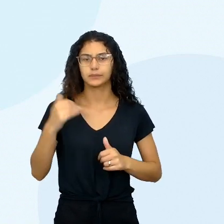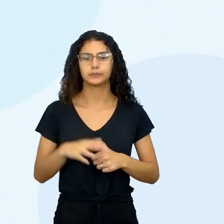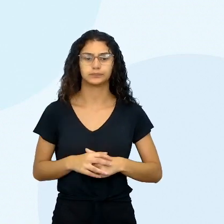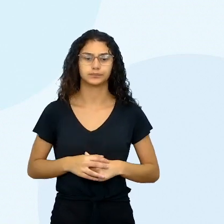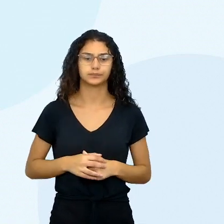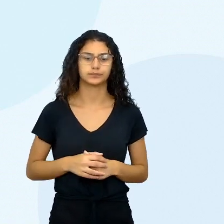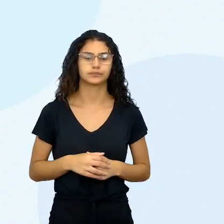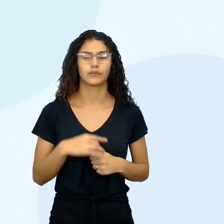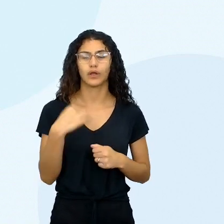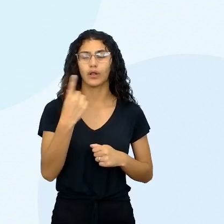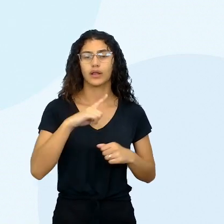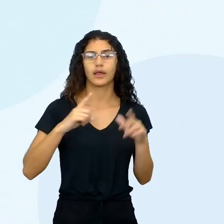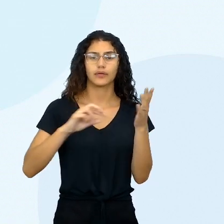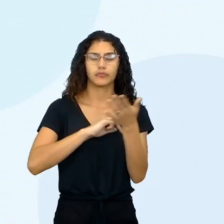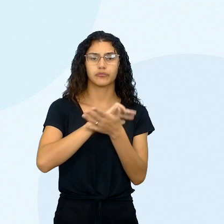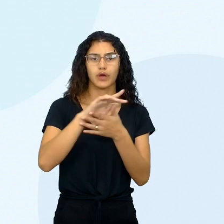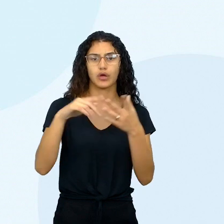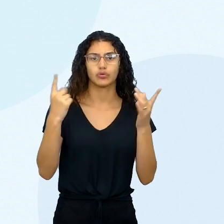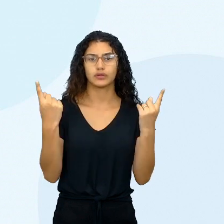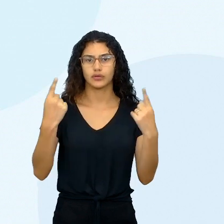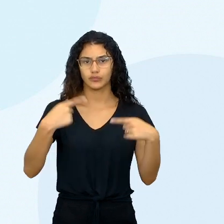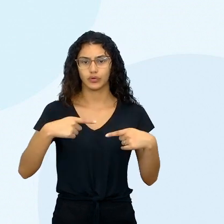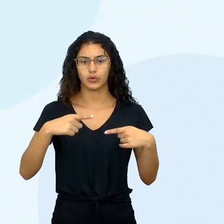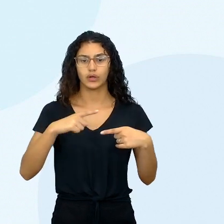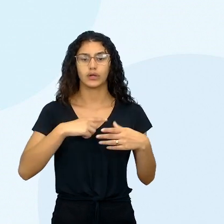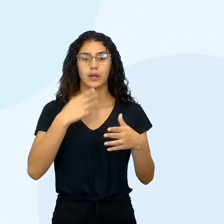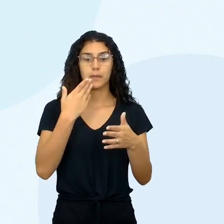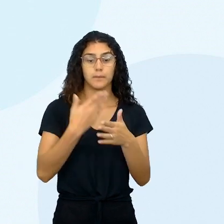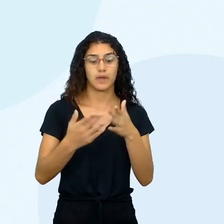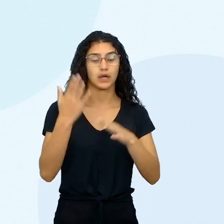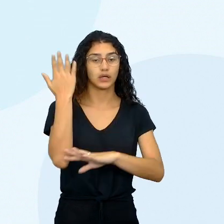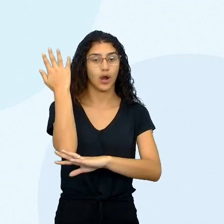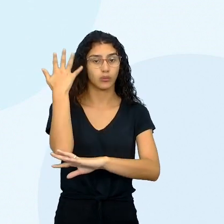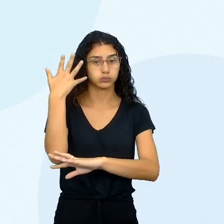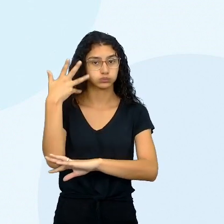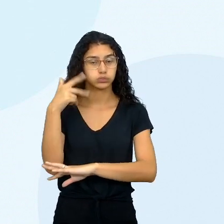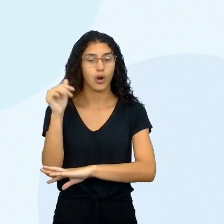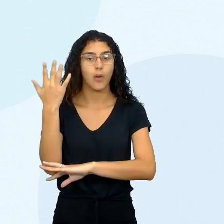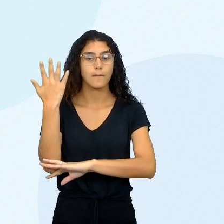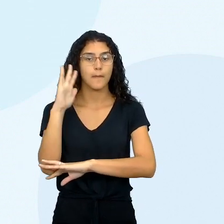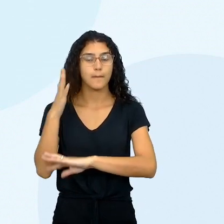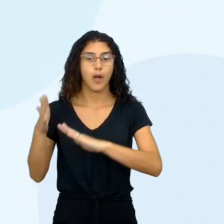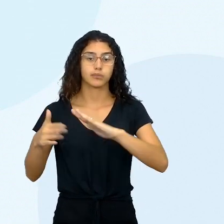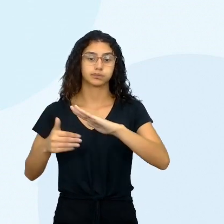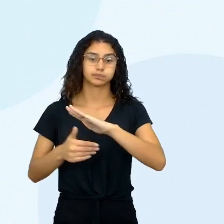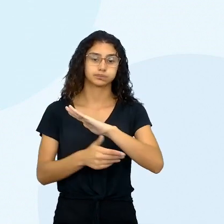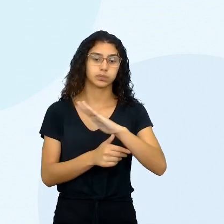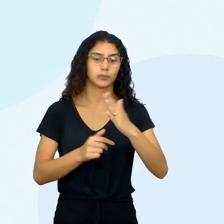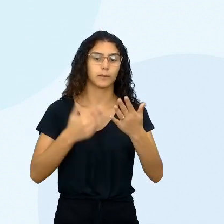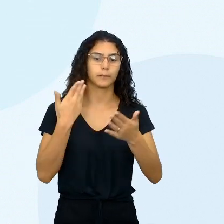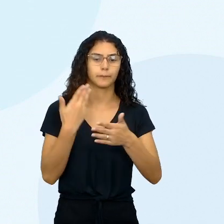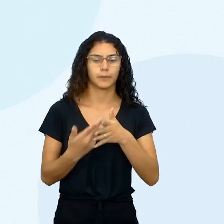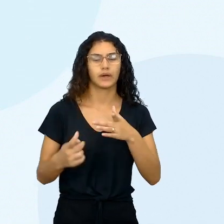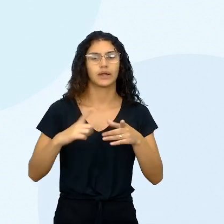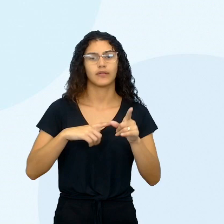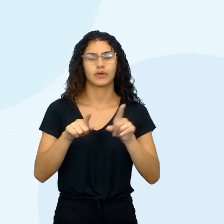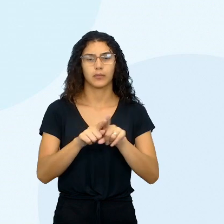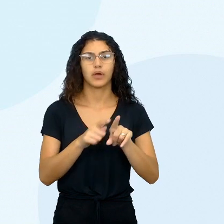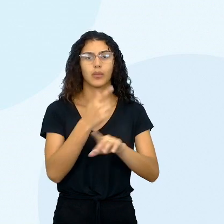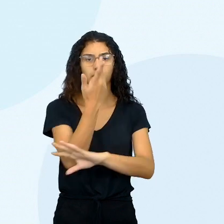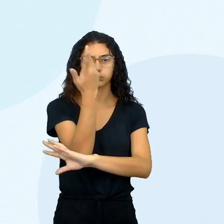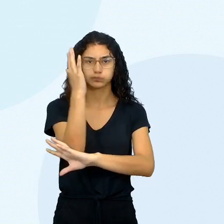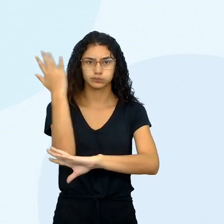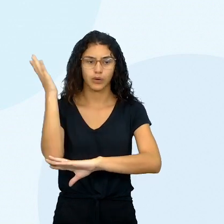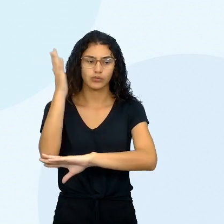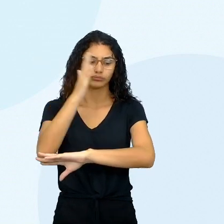né. A gente tem vários desafios, a gente tem perda de biodiversidade. No Brasil isso está muito associado à questão do desmatamento,